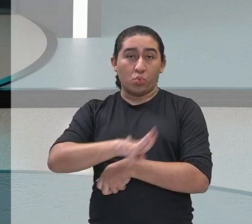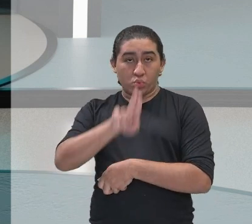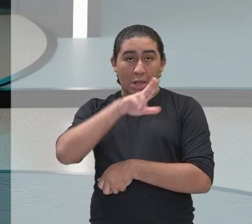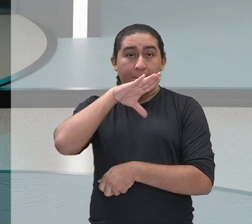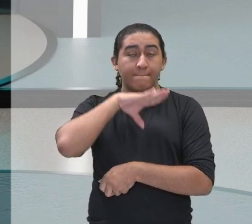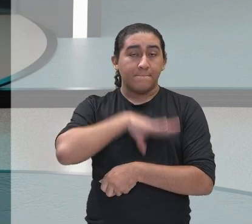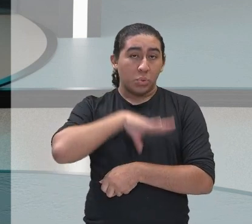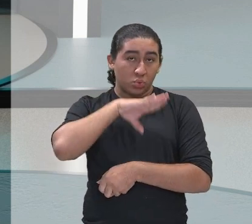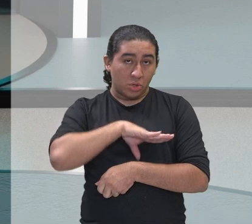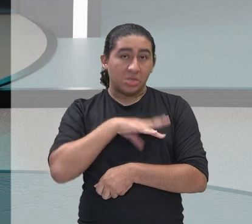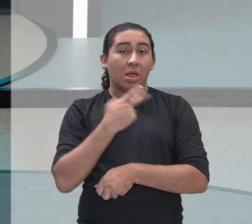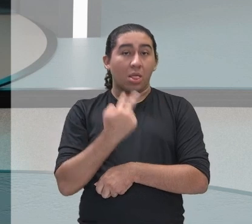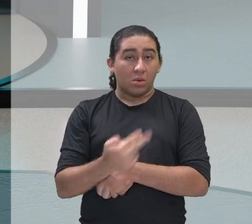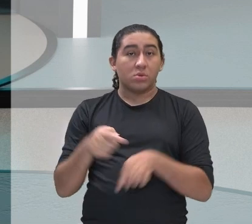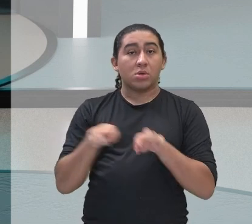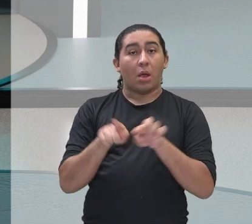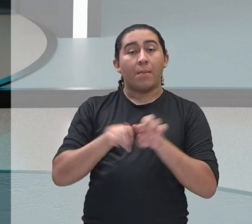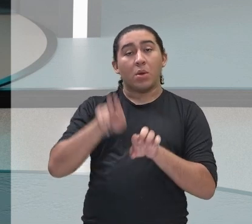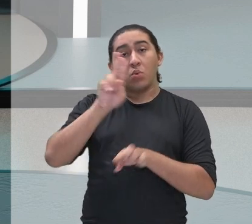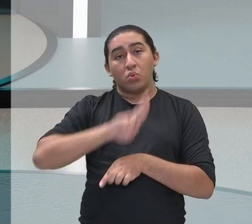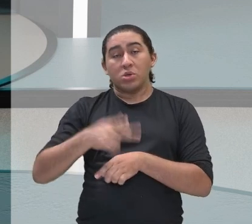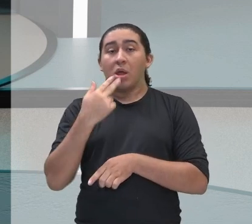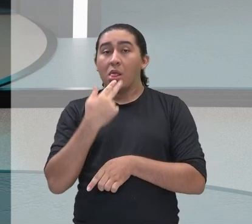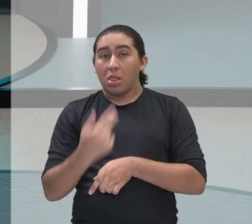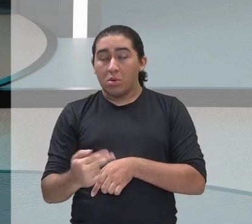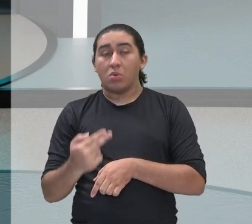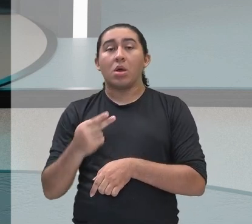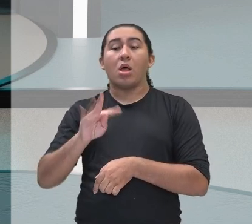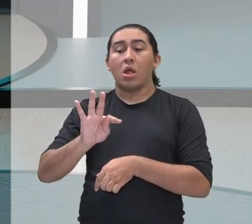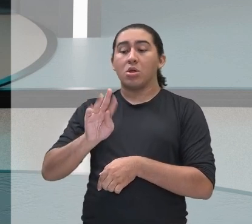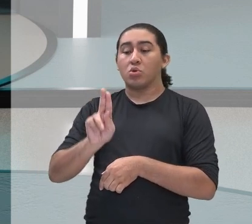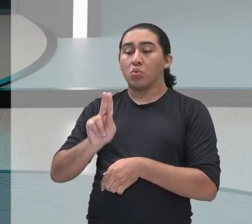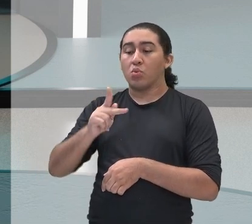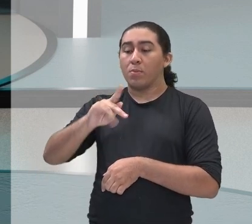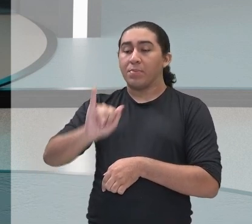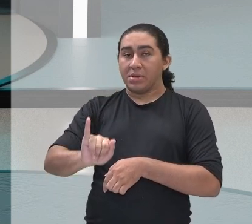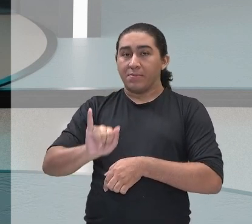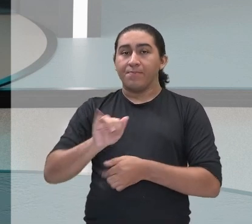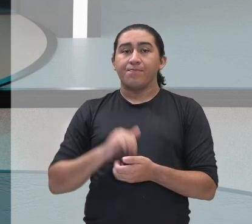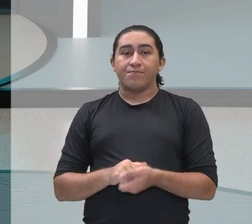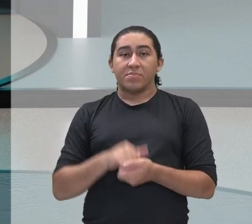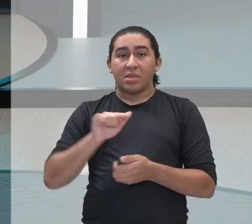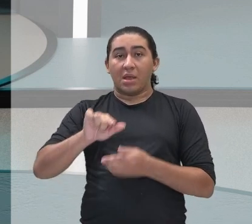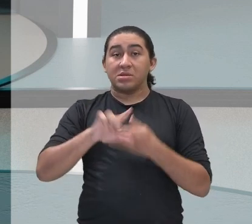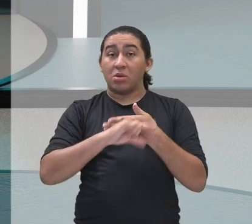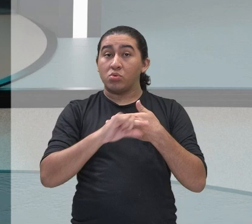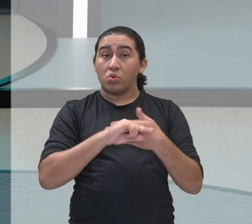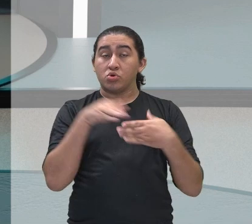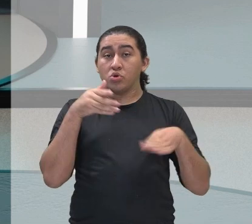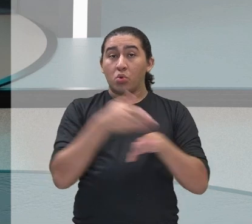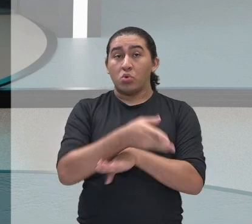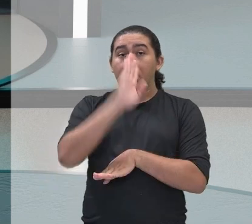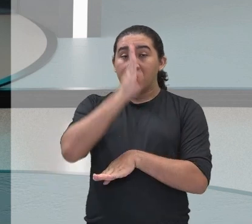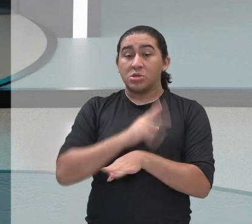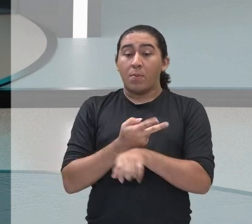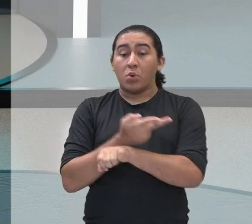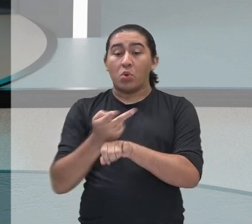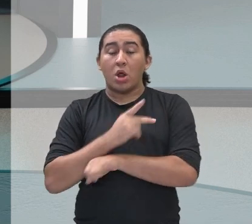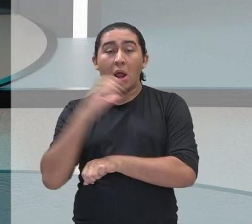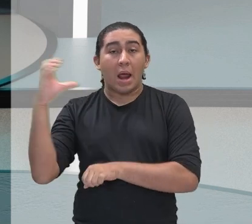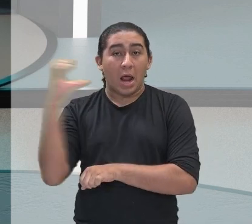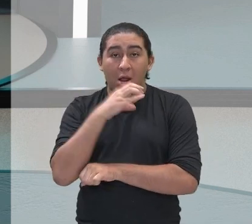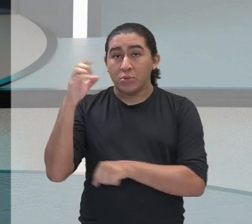ora o uso da língua tupi. Então, José de Anchieta, quando chegou no Brasil, ele procurou o mais